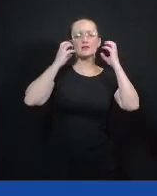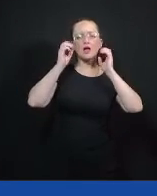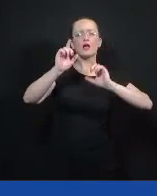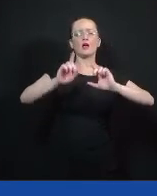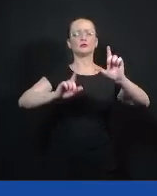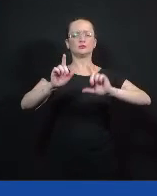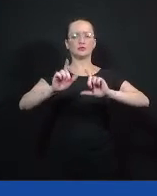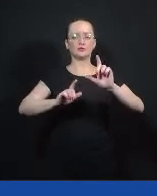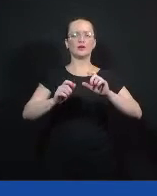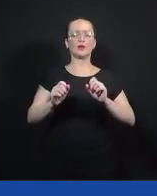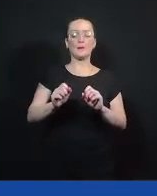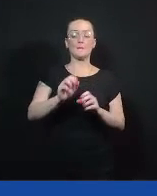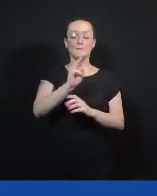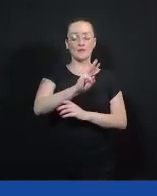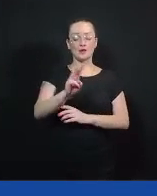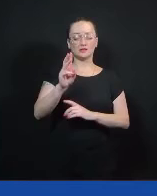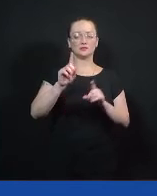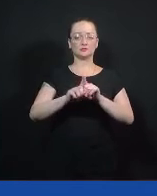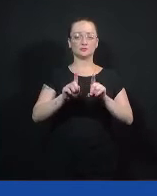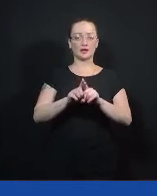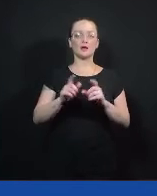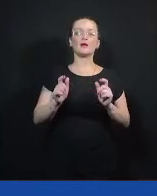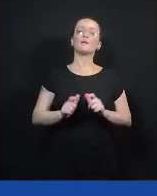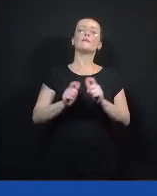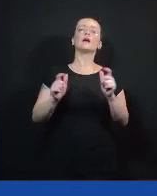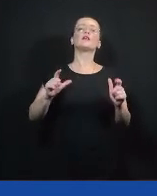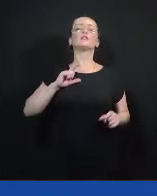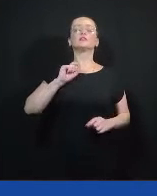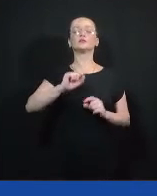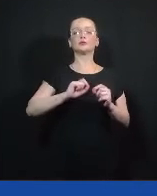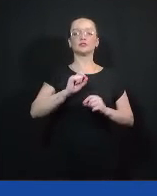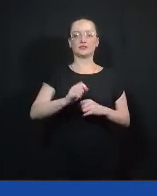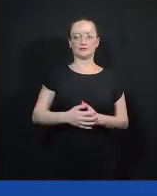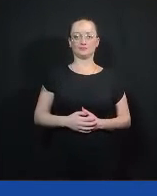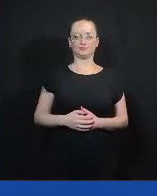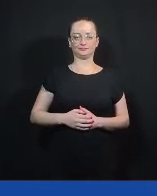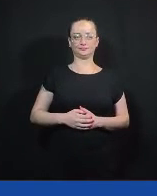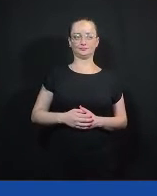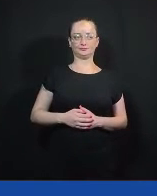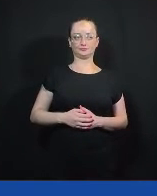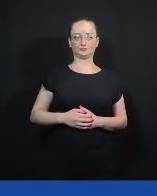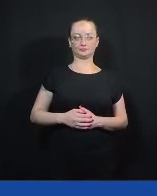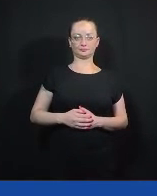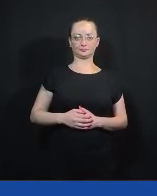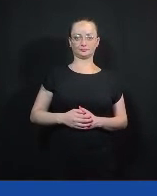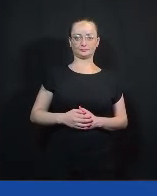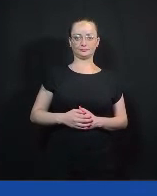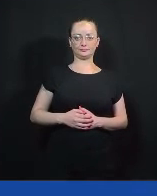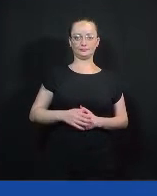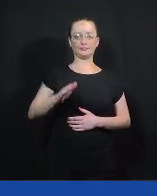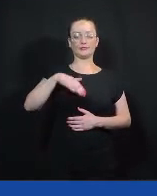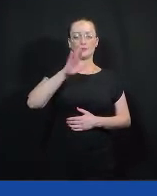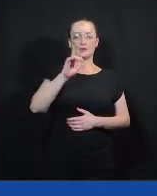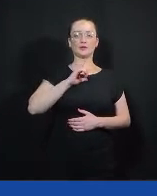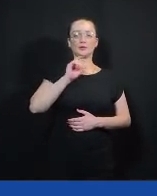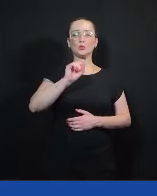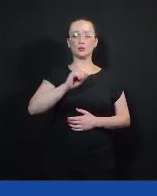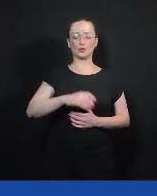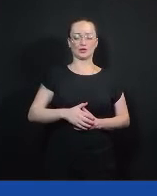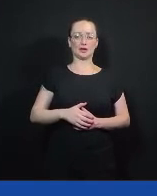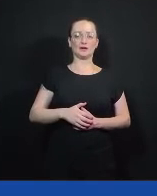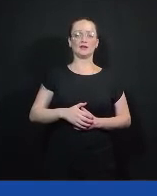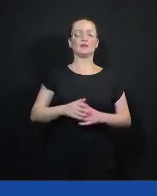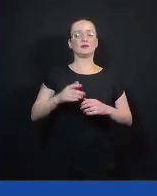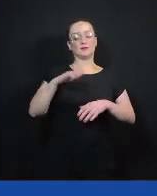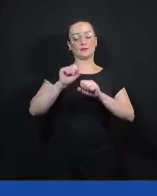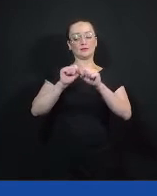de TVs, dos portais, quase todas têm das grandes redações ou das redações mais estruturadas, elas